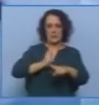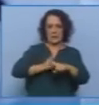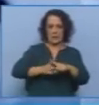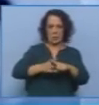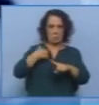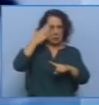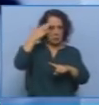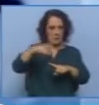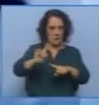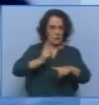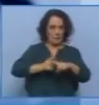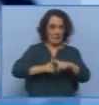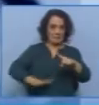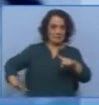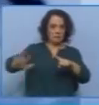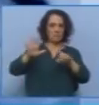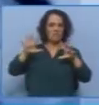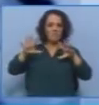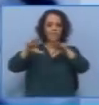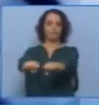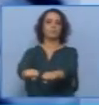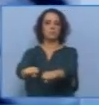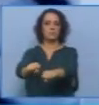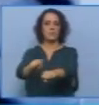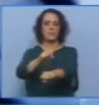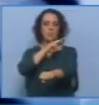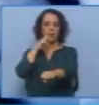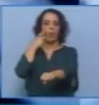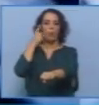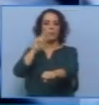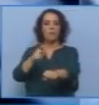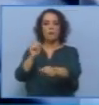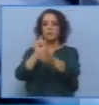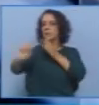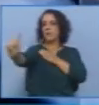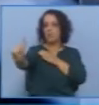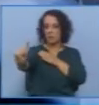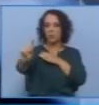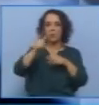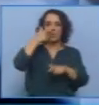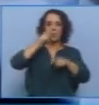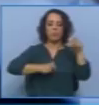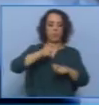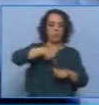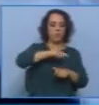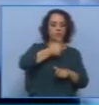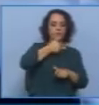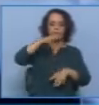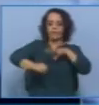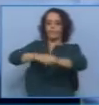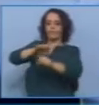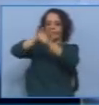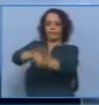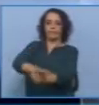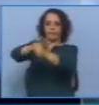erro. Então, é uma situação de exílio, outra vez, é uma situação em que há um povo que oprime. Então, Daniel também é